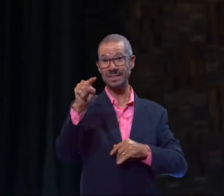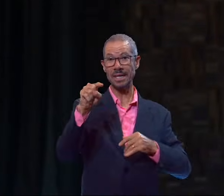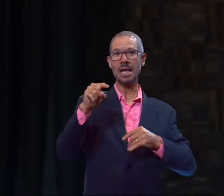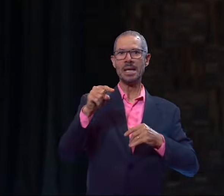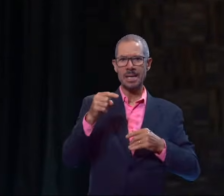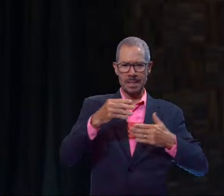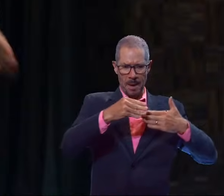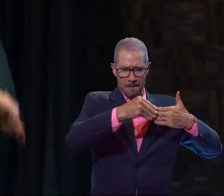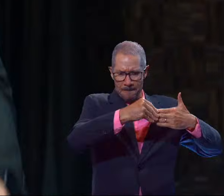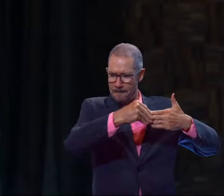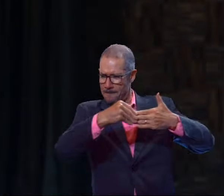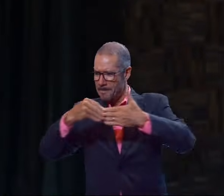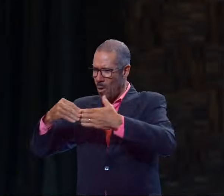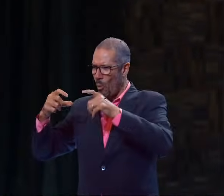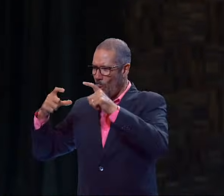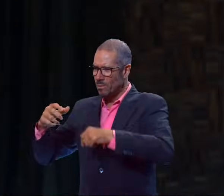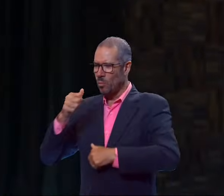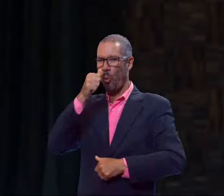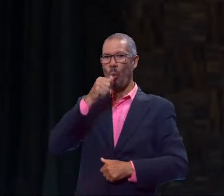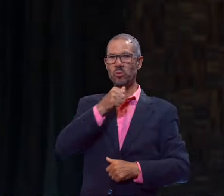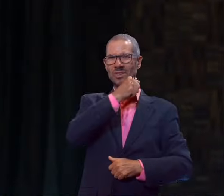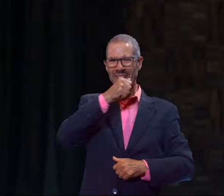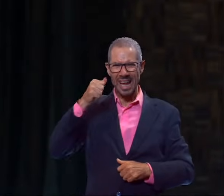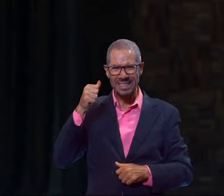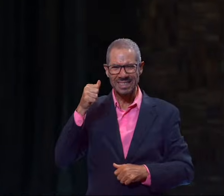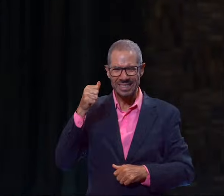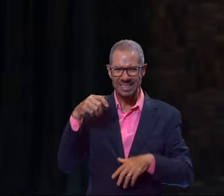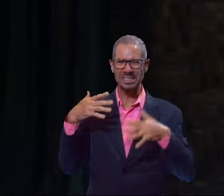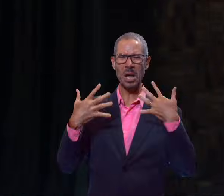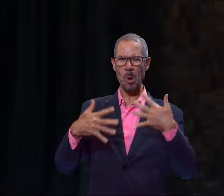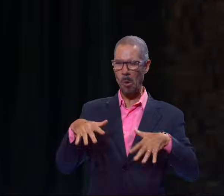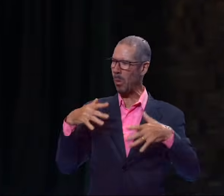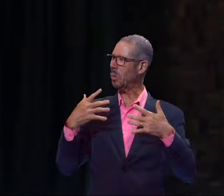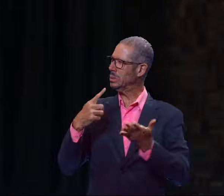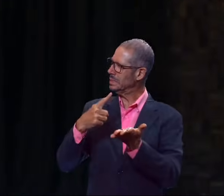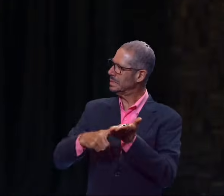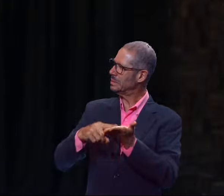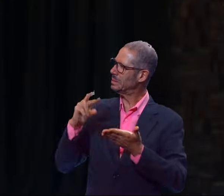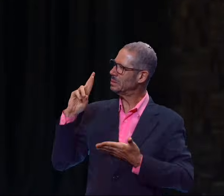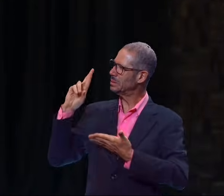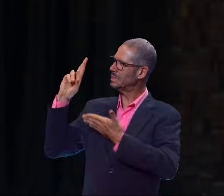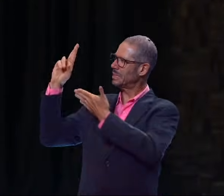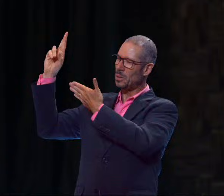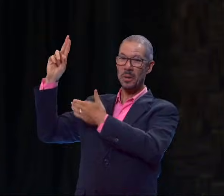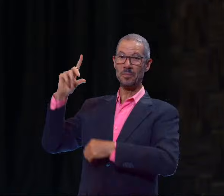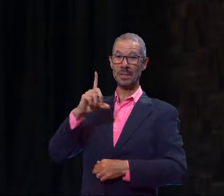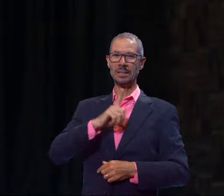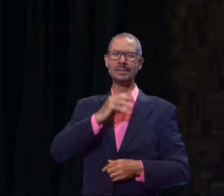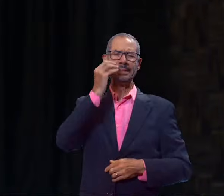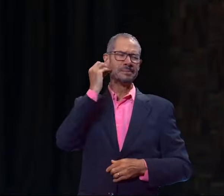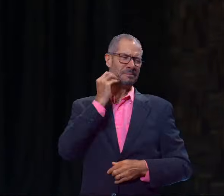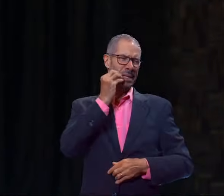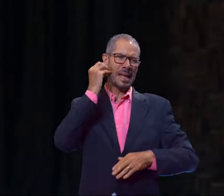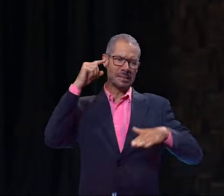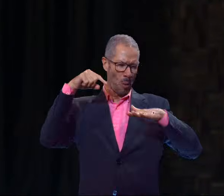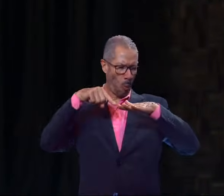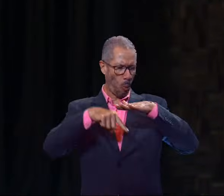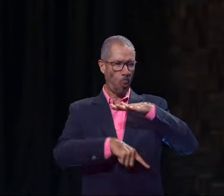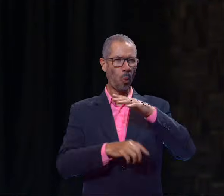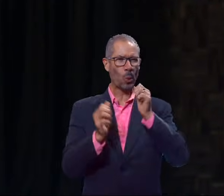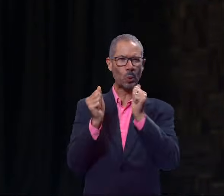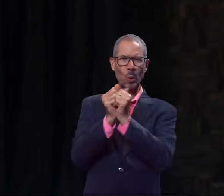seus por um caminho de consagração, trilhar caminhos novos, vocês vão ter experiências com